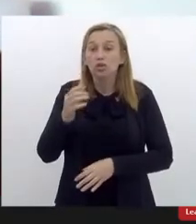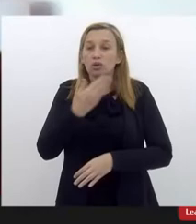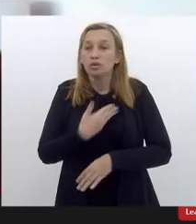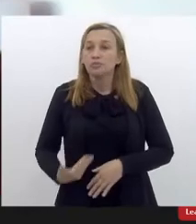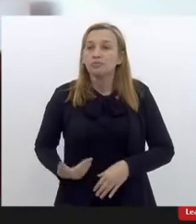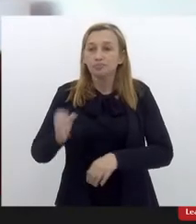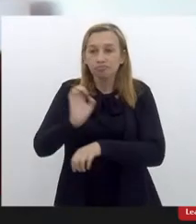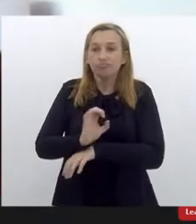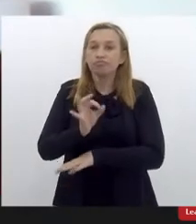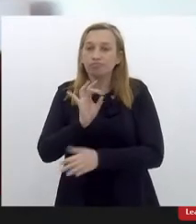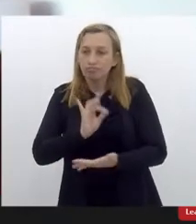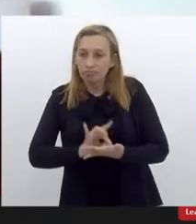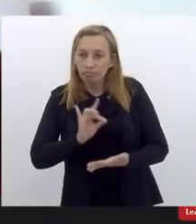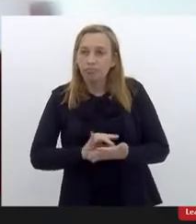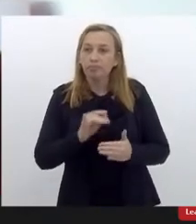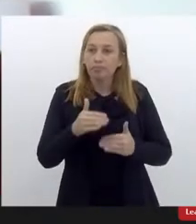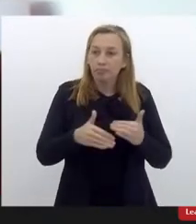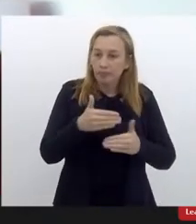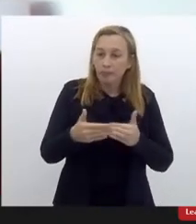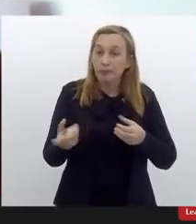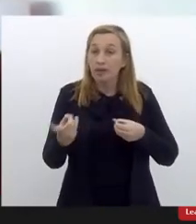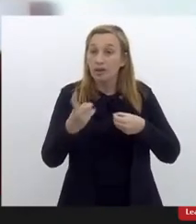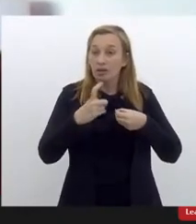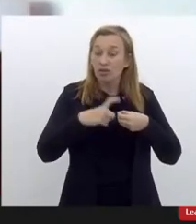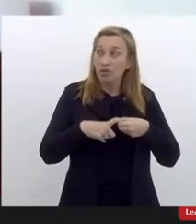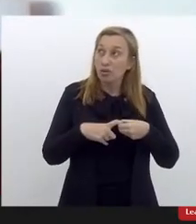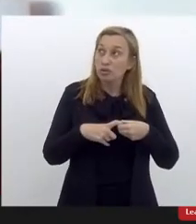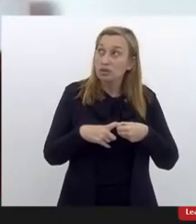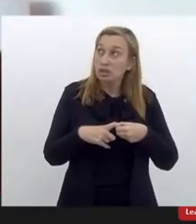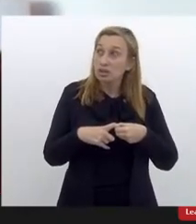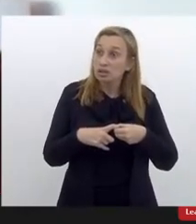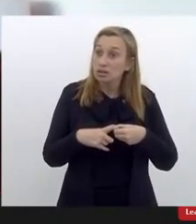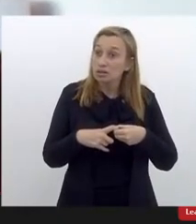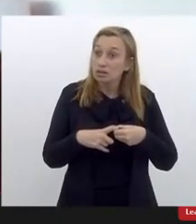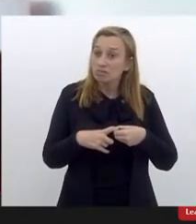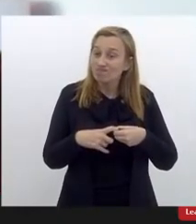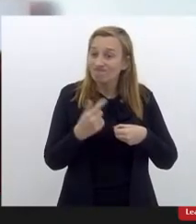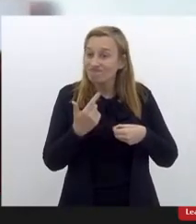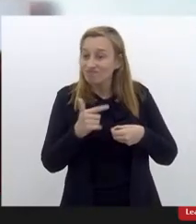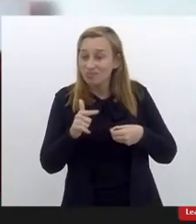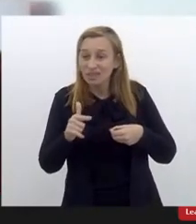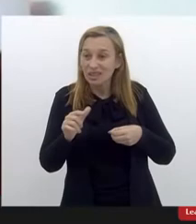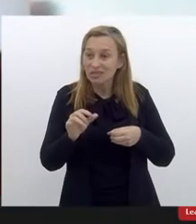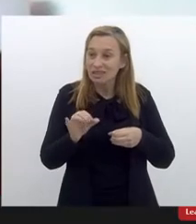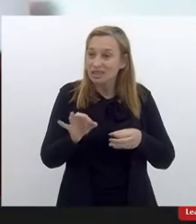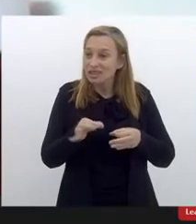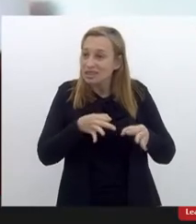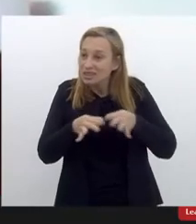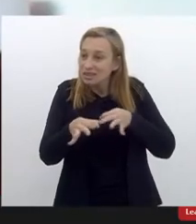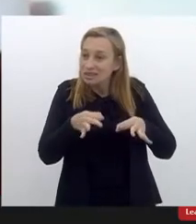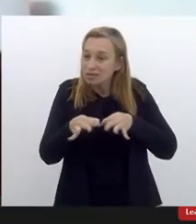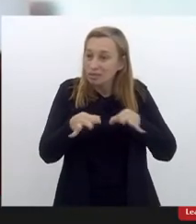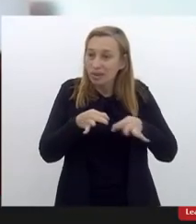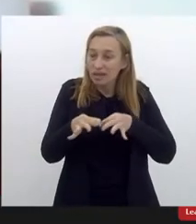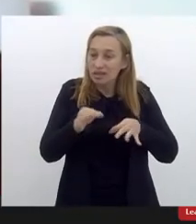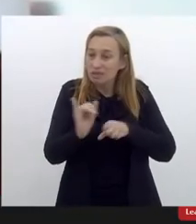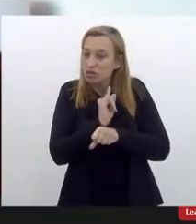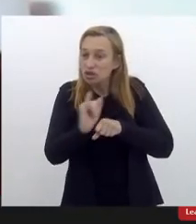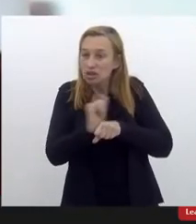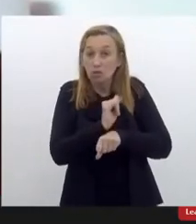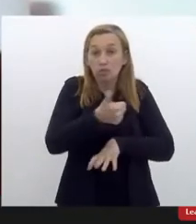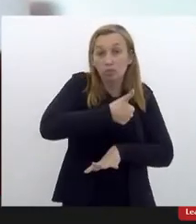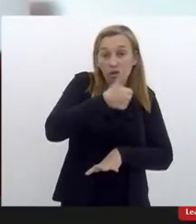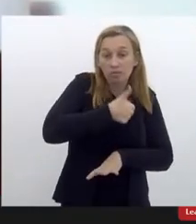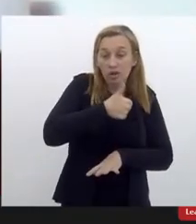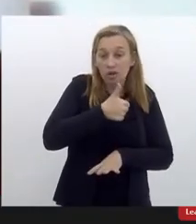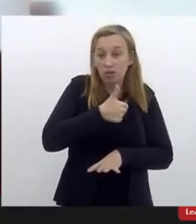do Estado realmente fez um processo de volta sem uma transição, que seria importante, sobre 2 aspectos. O primeiro,